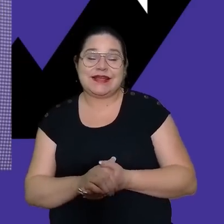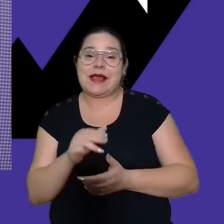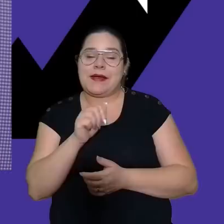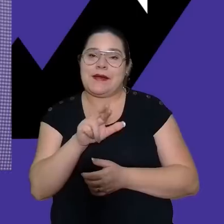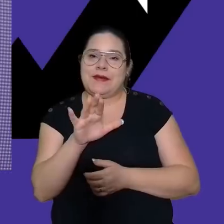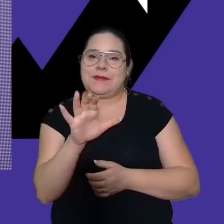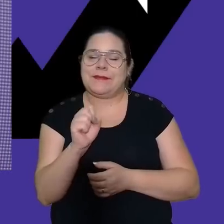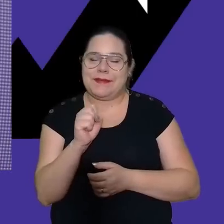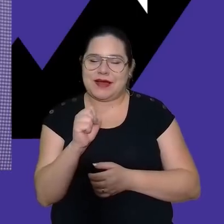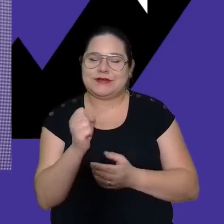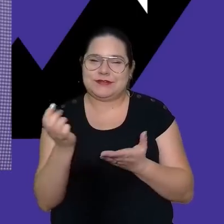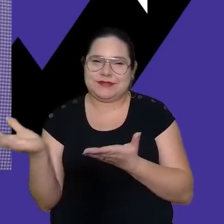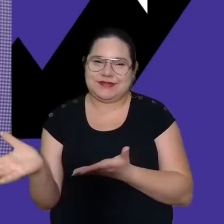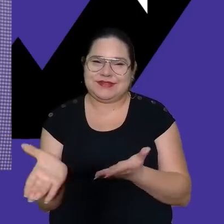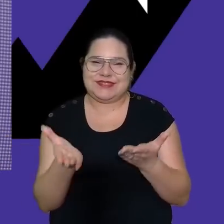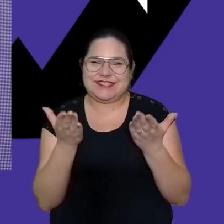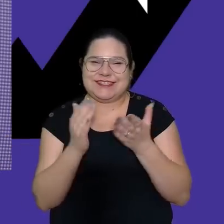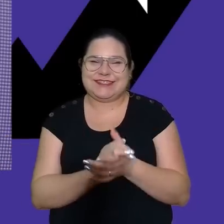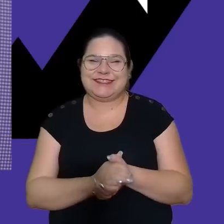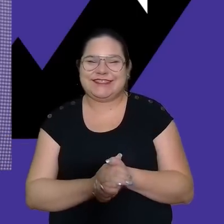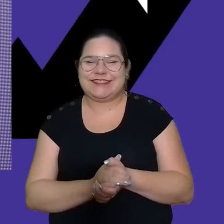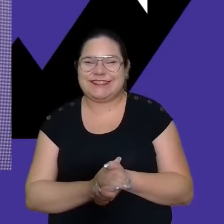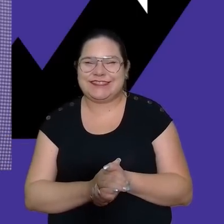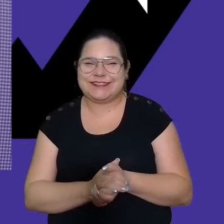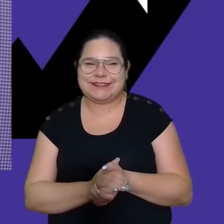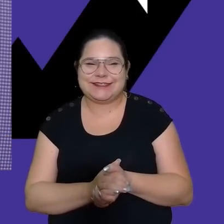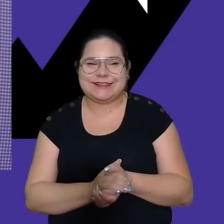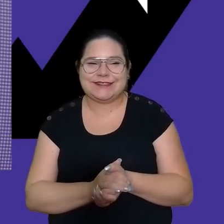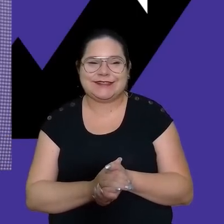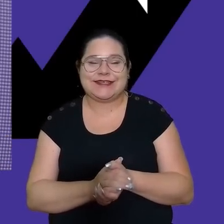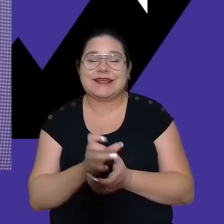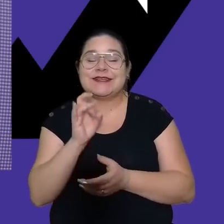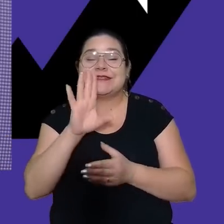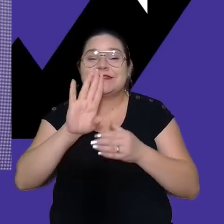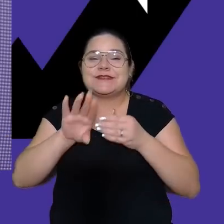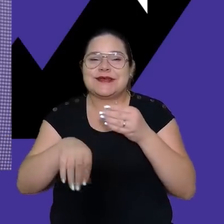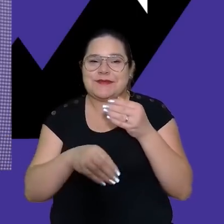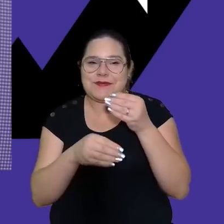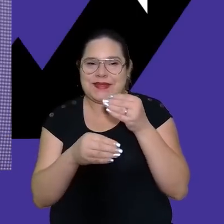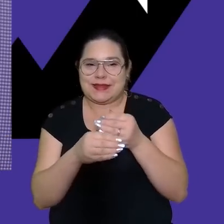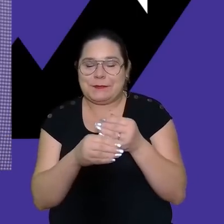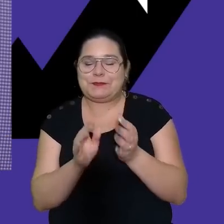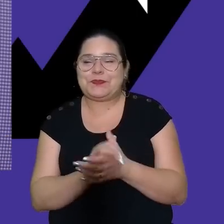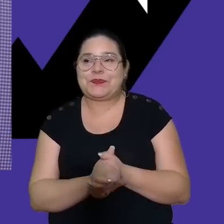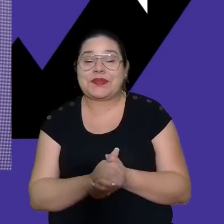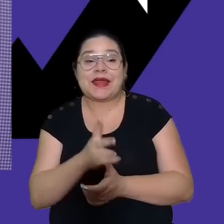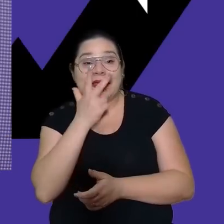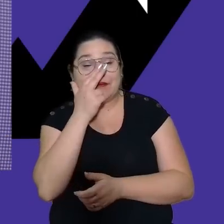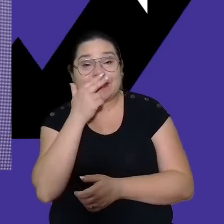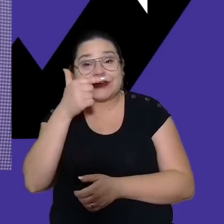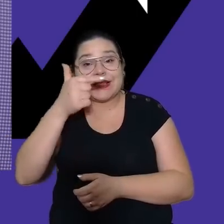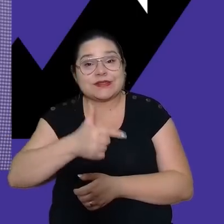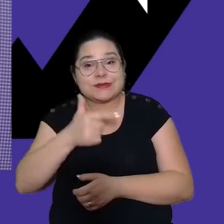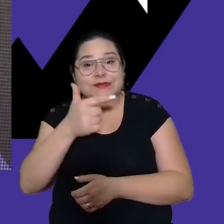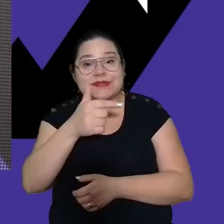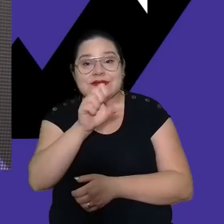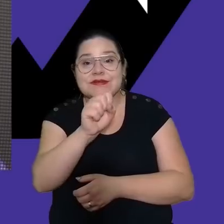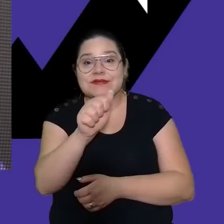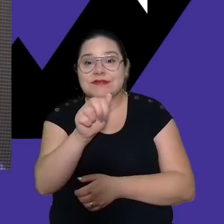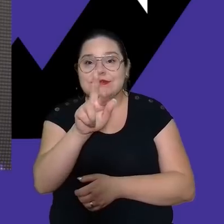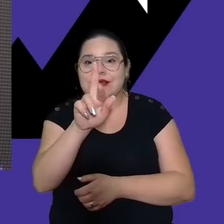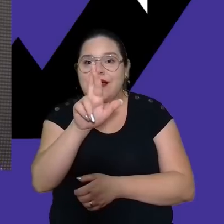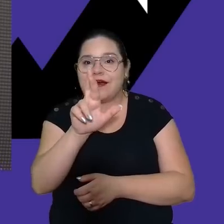falar, Marcos. Levantou a mão. Deixa eu complementar aqui o seguinte, eu acho que a segunda safra foi uma revolução